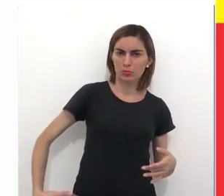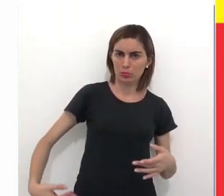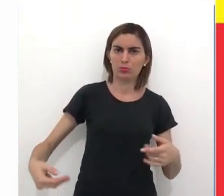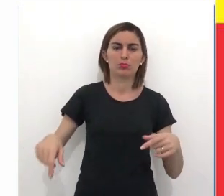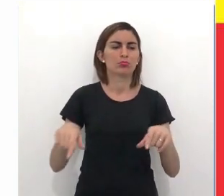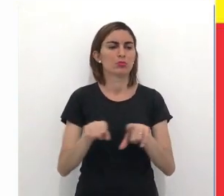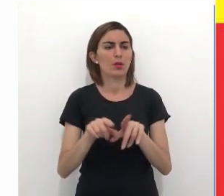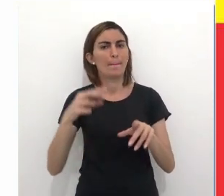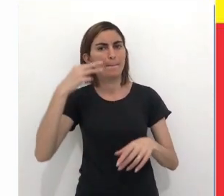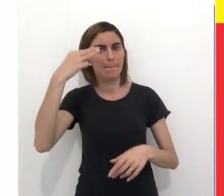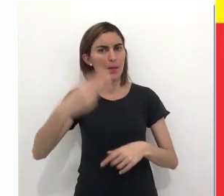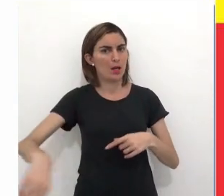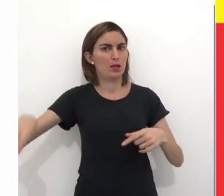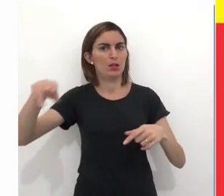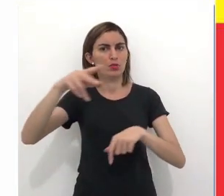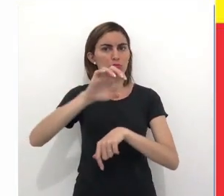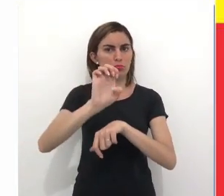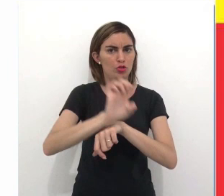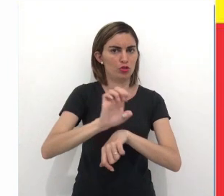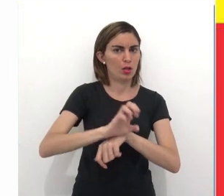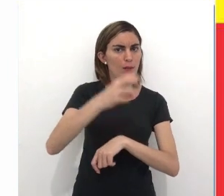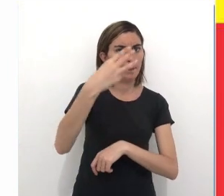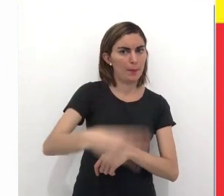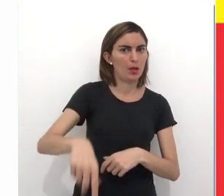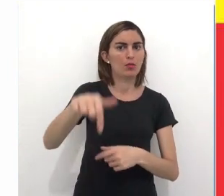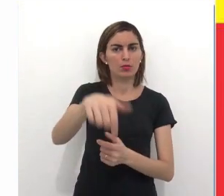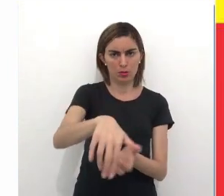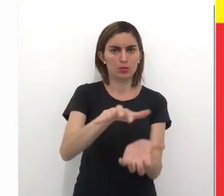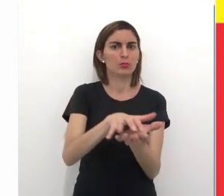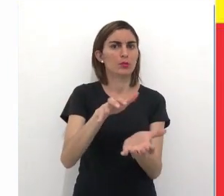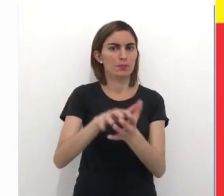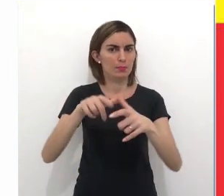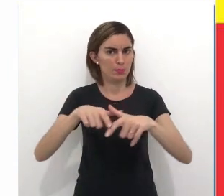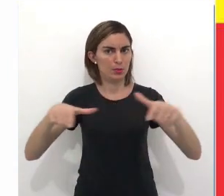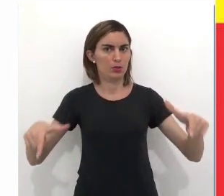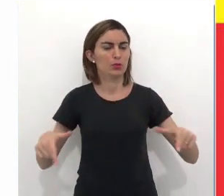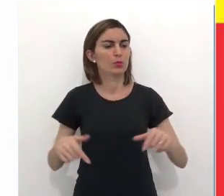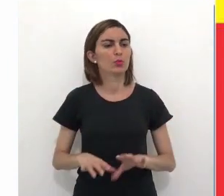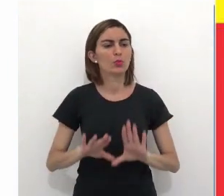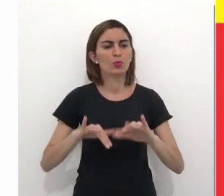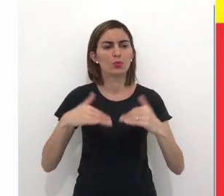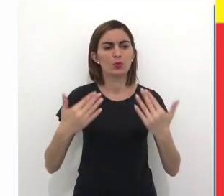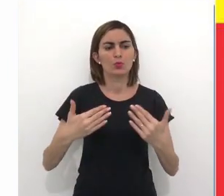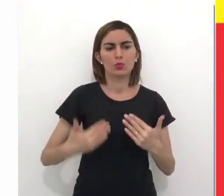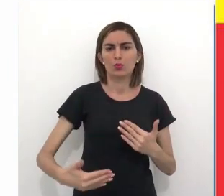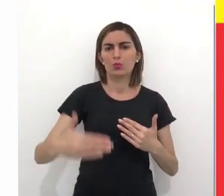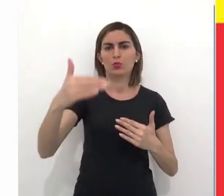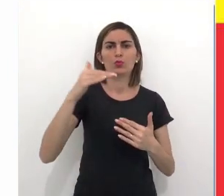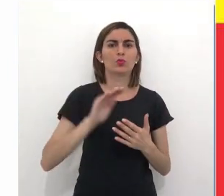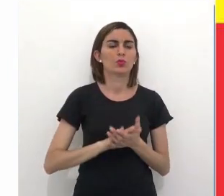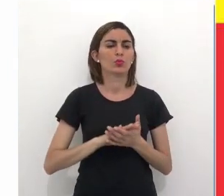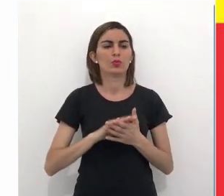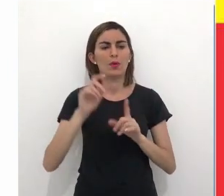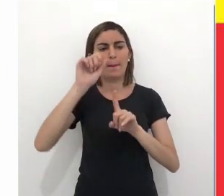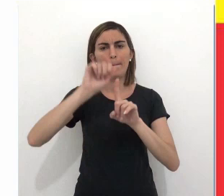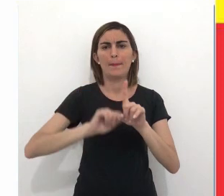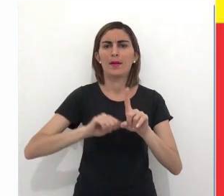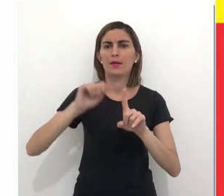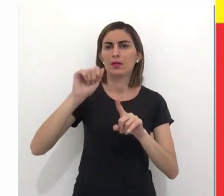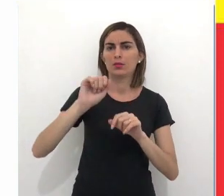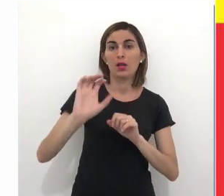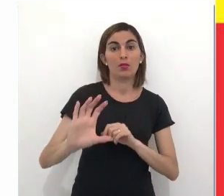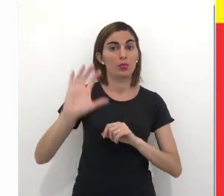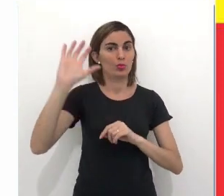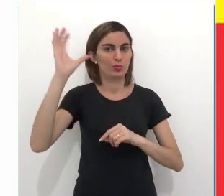regencial, no Maranhão e também em Pernambuco. levando o nome do mês em